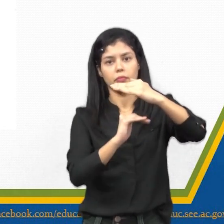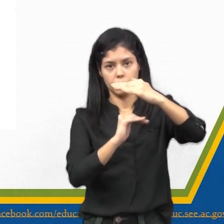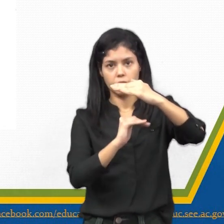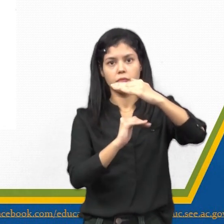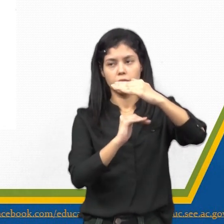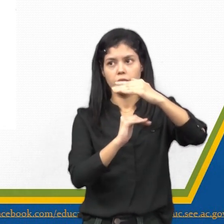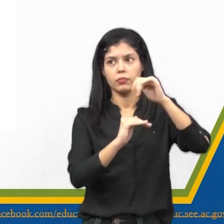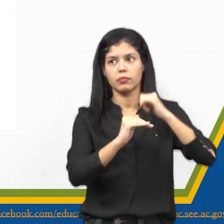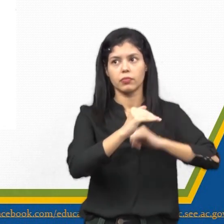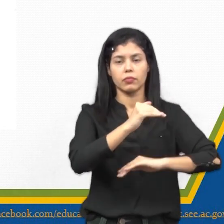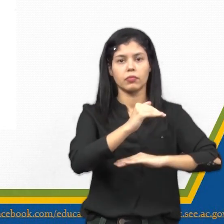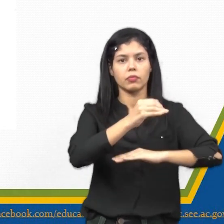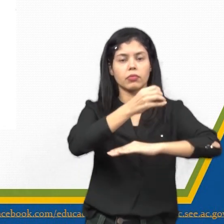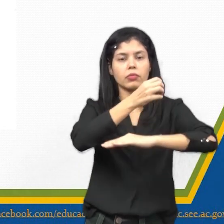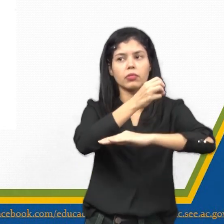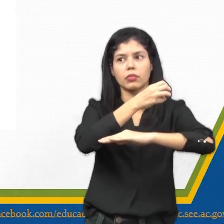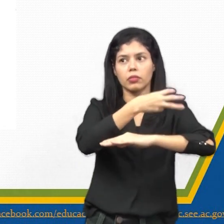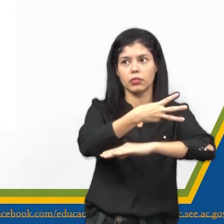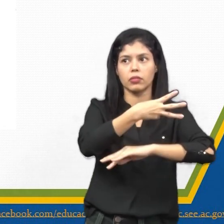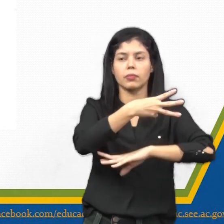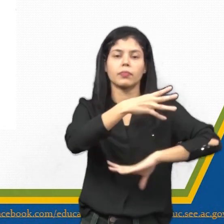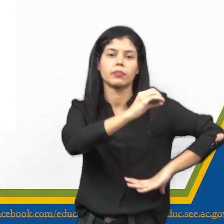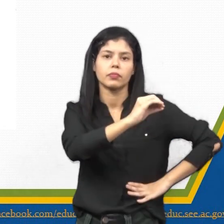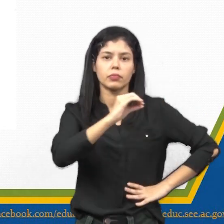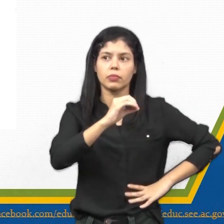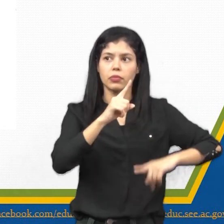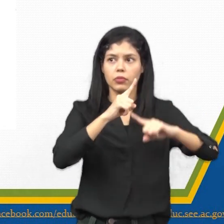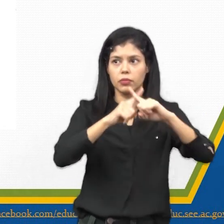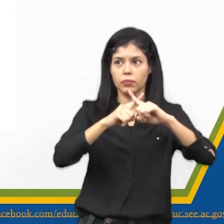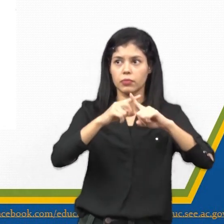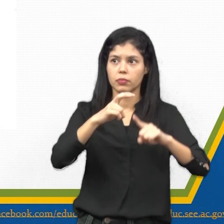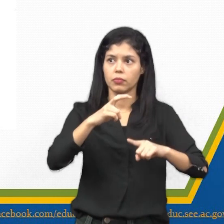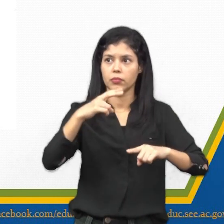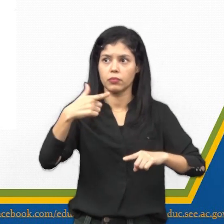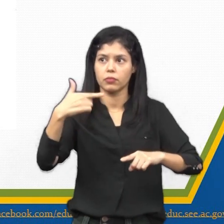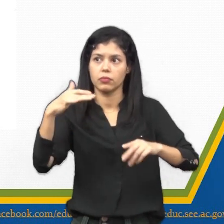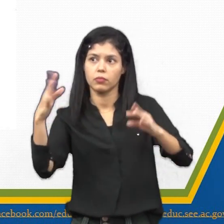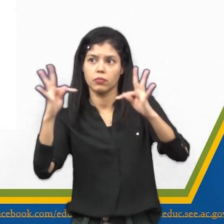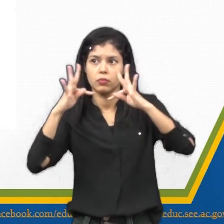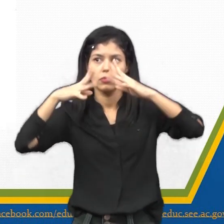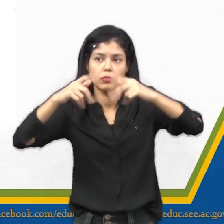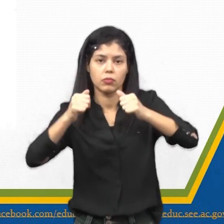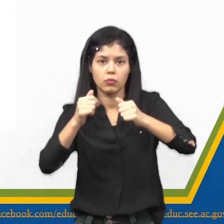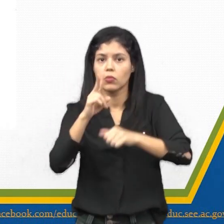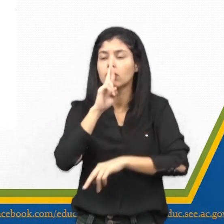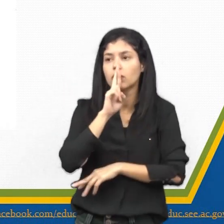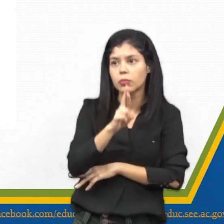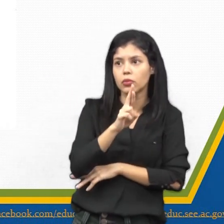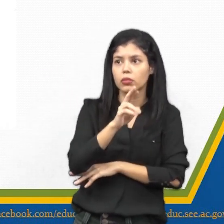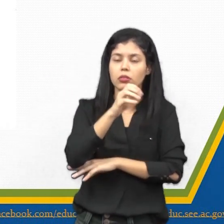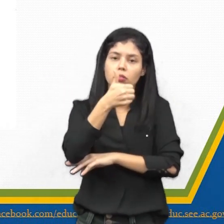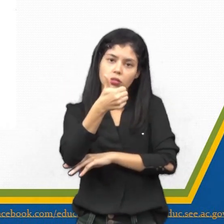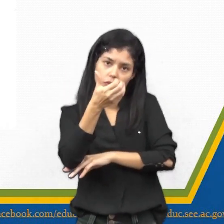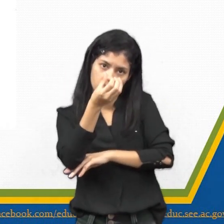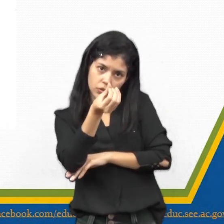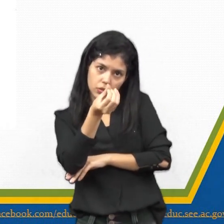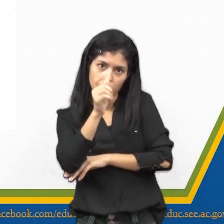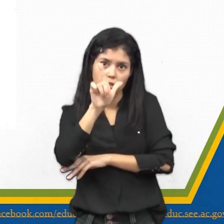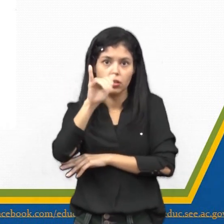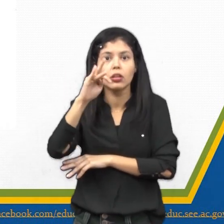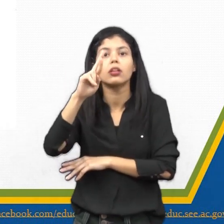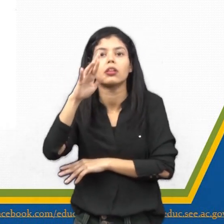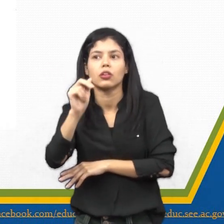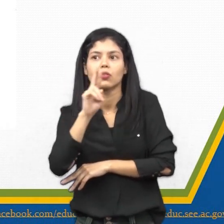os devidos cálculos, nós vamos encontrar então um volume 2 de 16 litros, o que corresponde